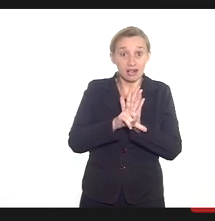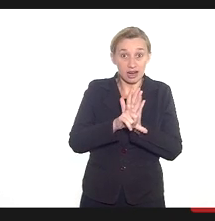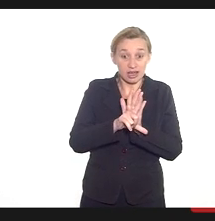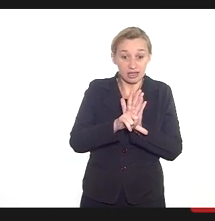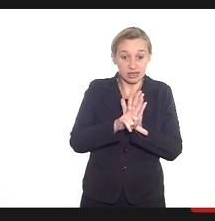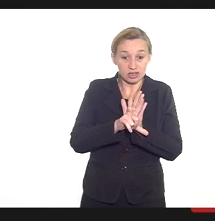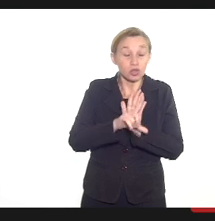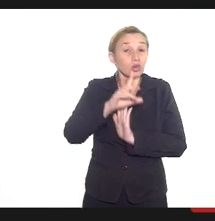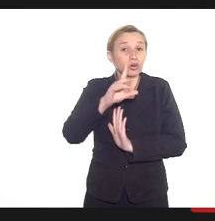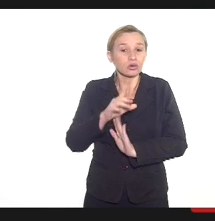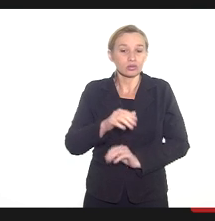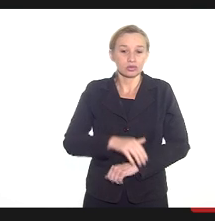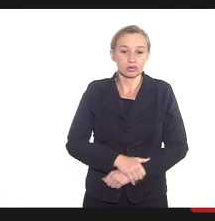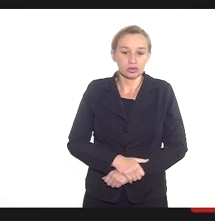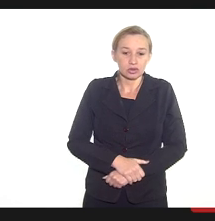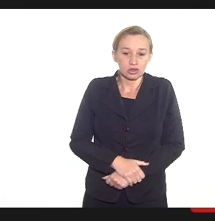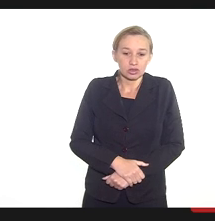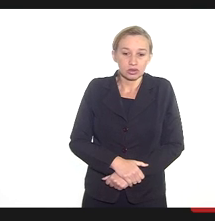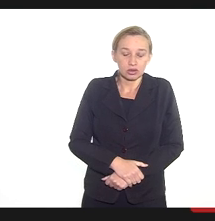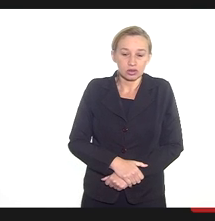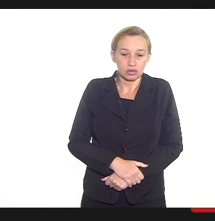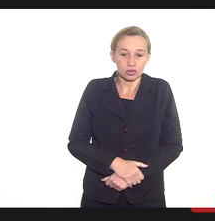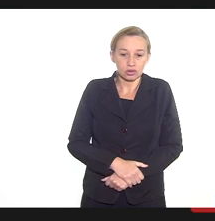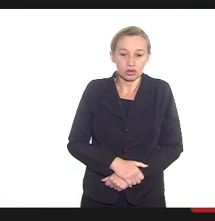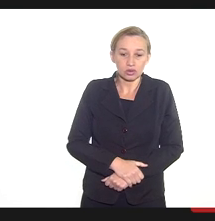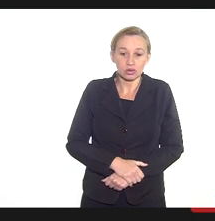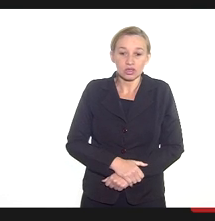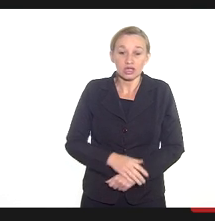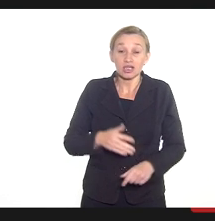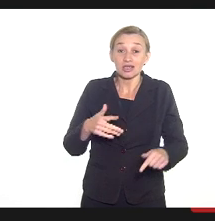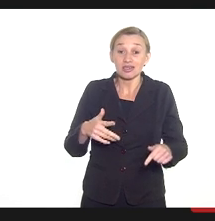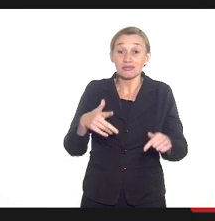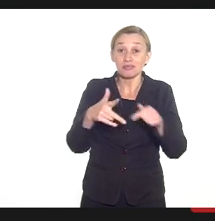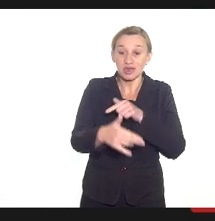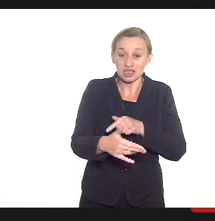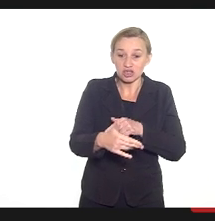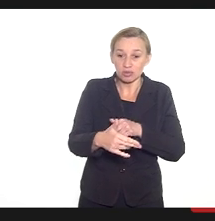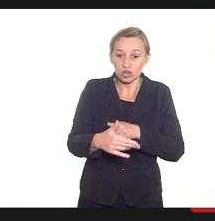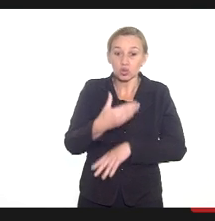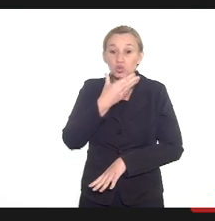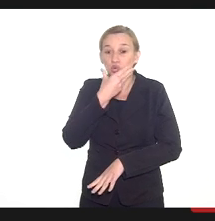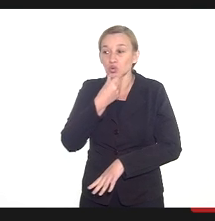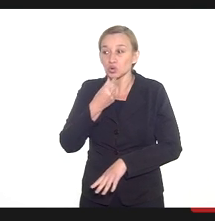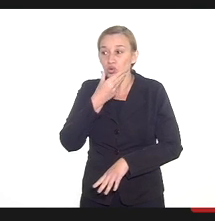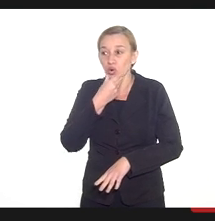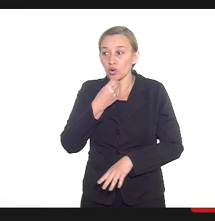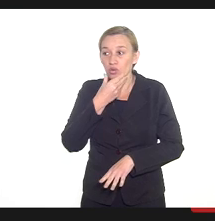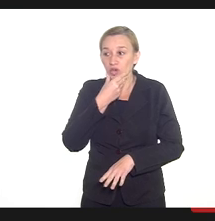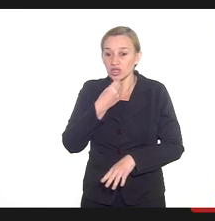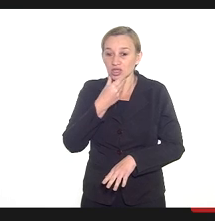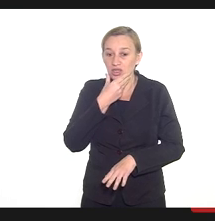o impedimento dos homens agressores na vida política partidária.